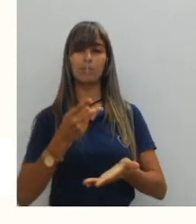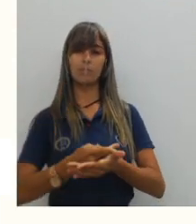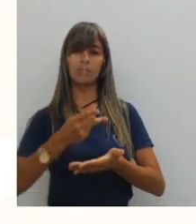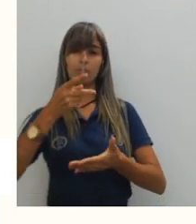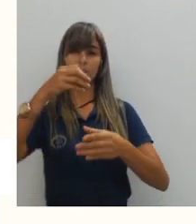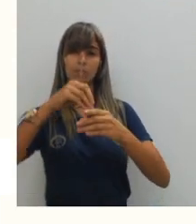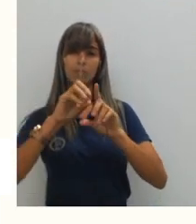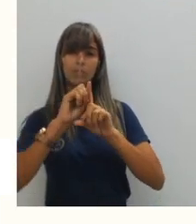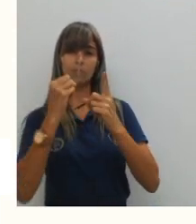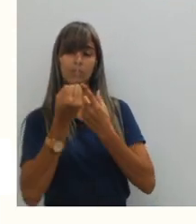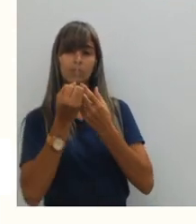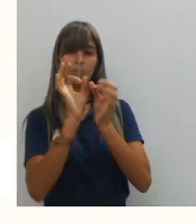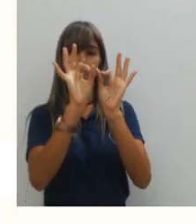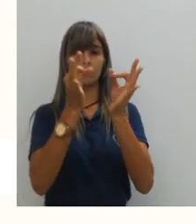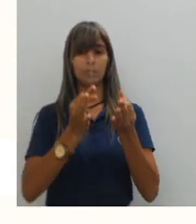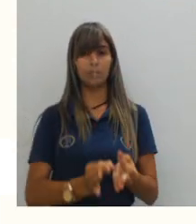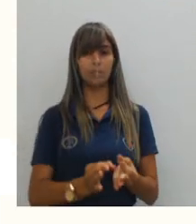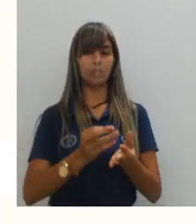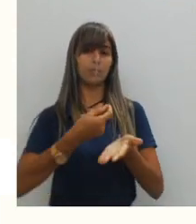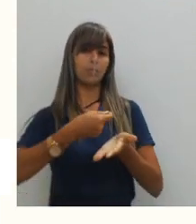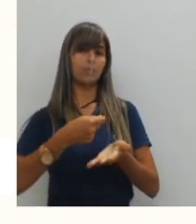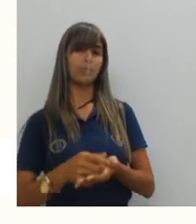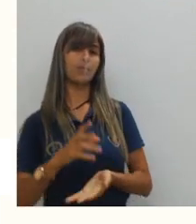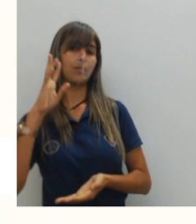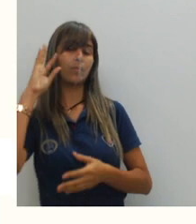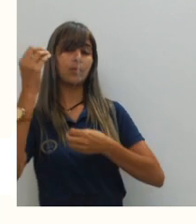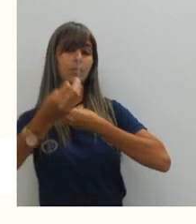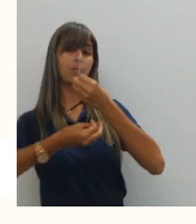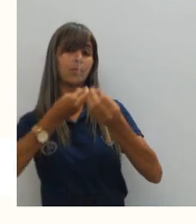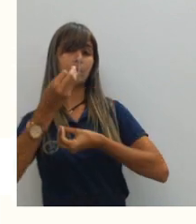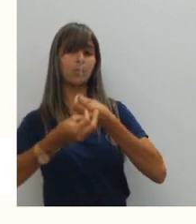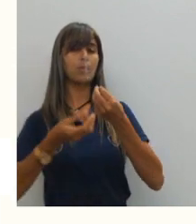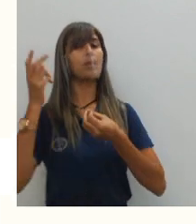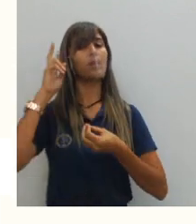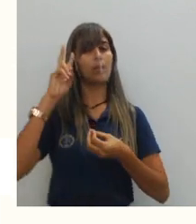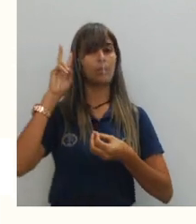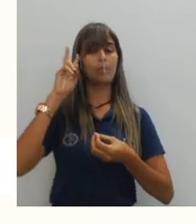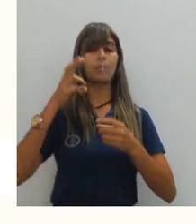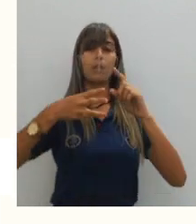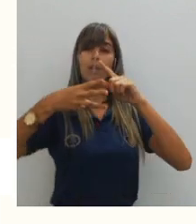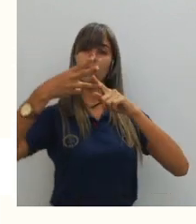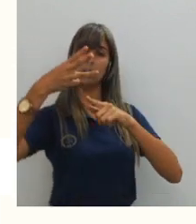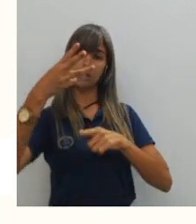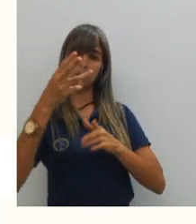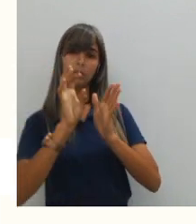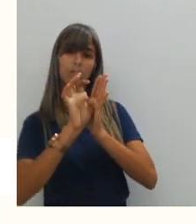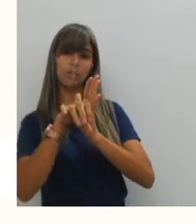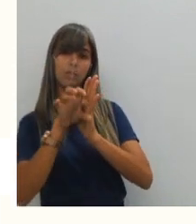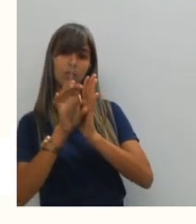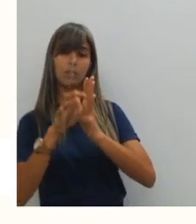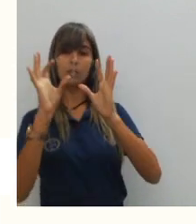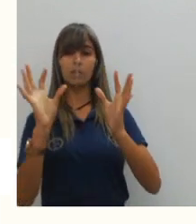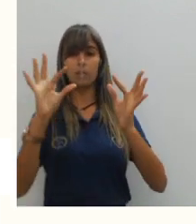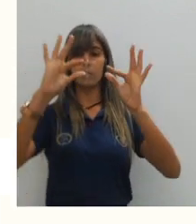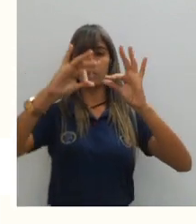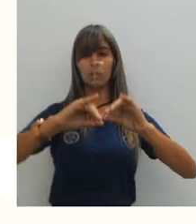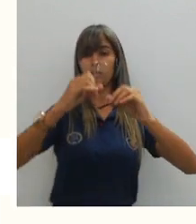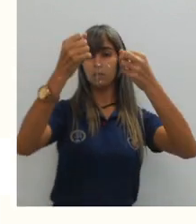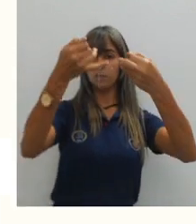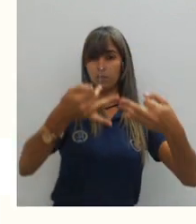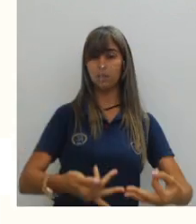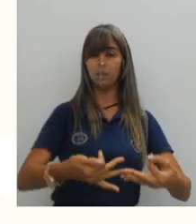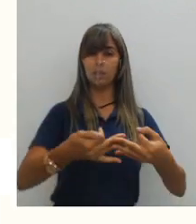são definidos pelo autor como sendo... Gente, lembrar que existem três conceitos que definem o